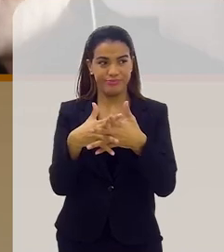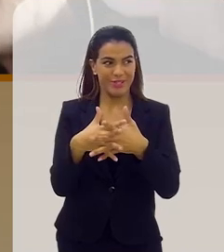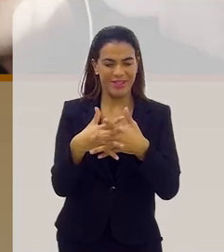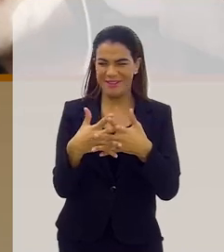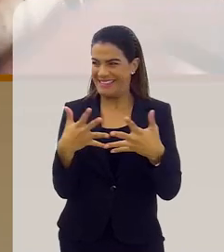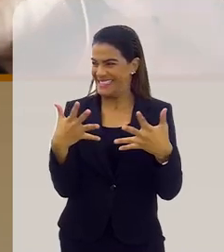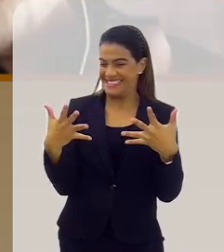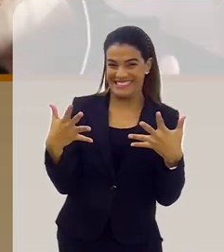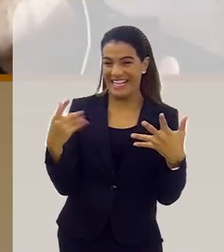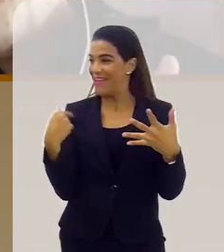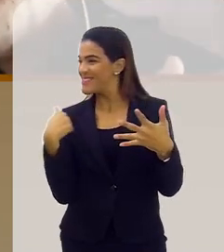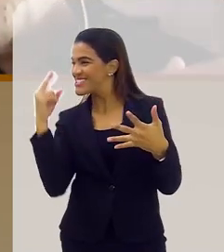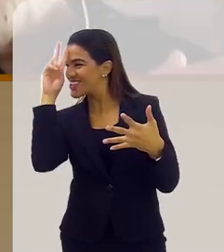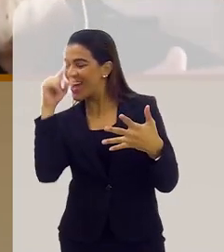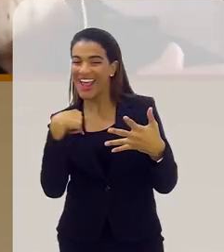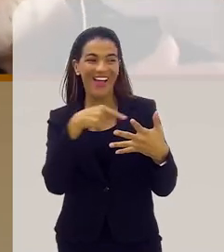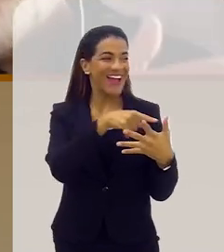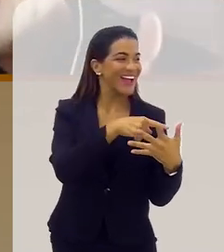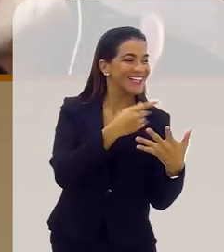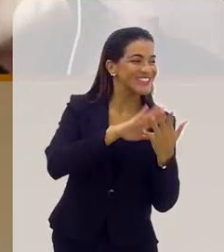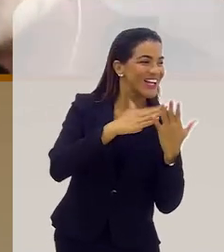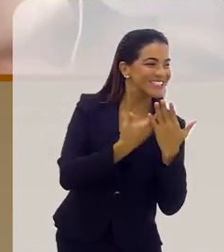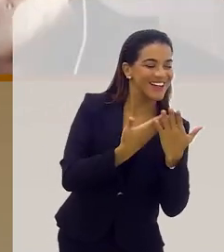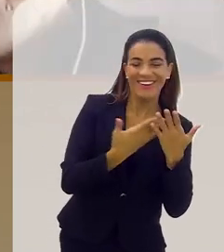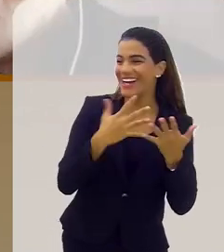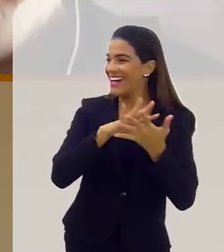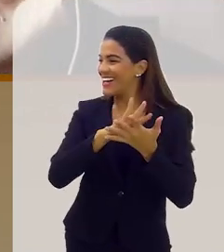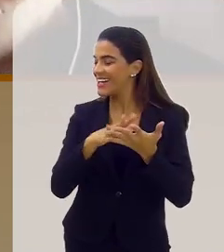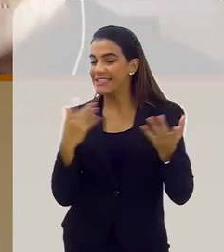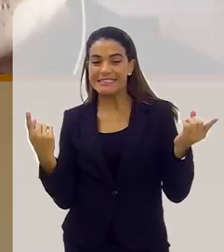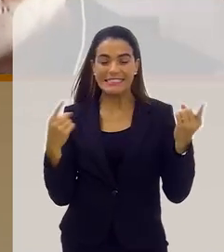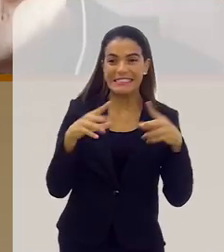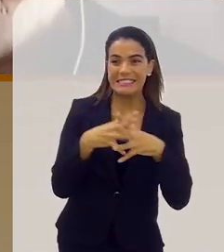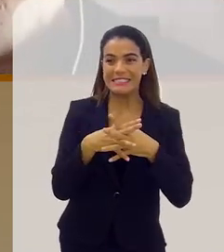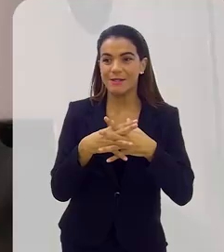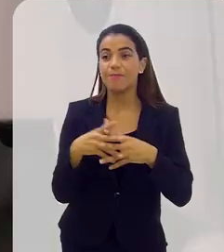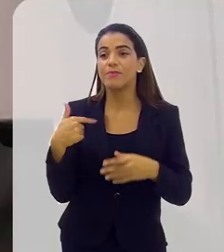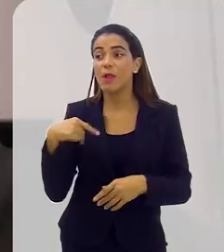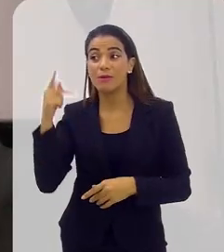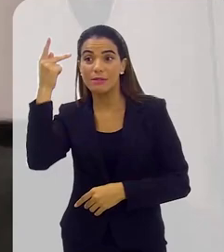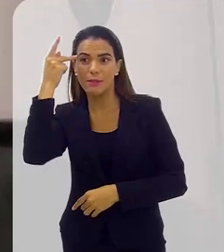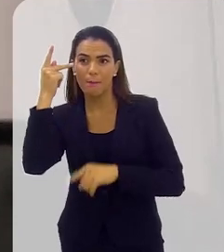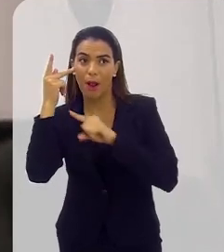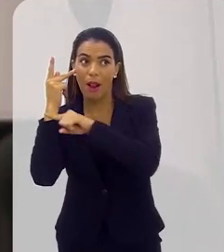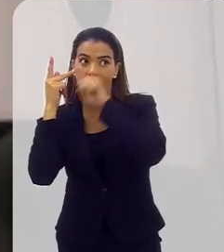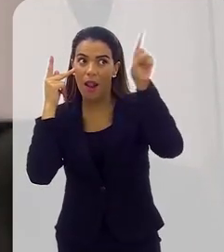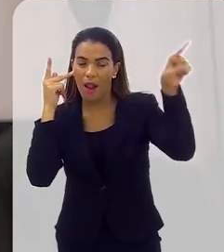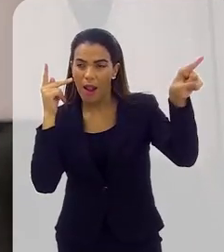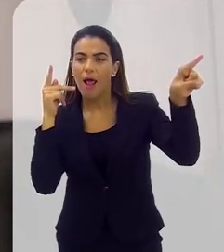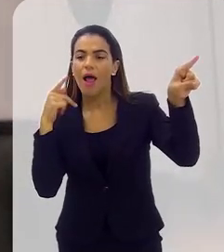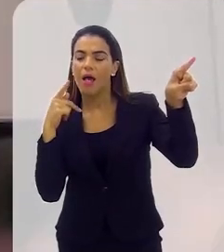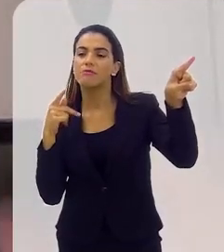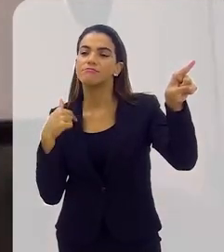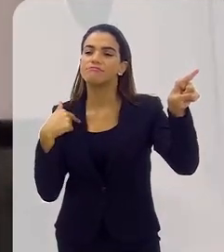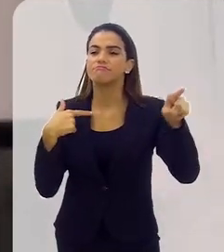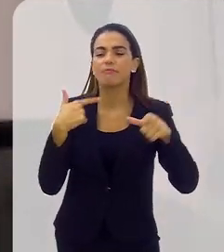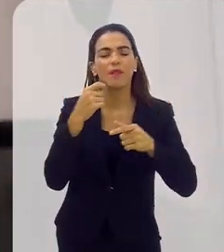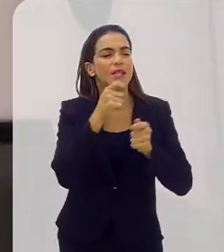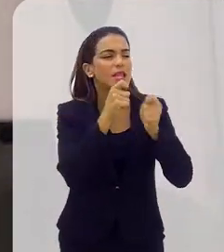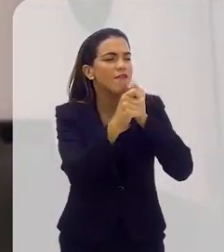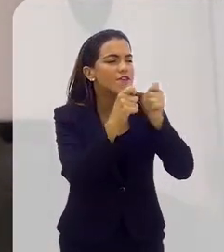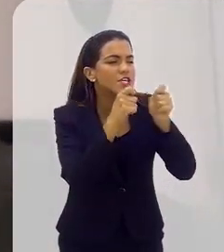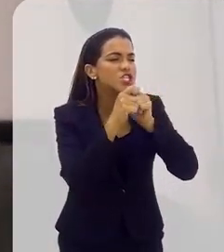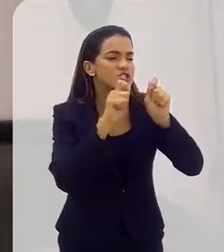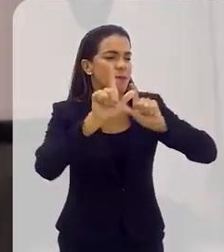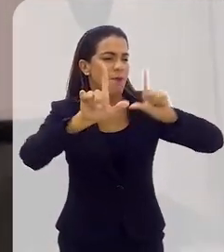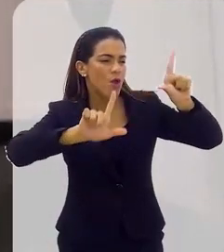E aí, depois que eu vou para São Paulo e resolvo me aposentar, no exato sentido da palavra, não fazer mais barracão, só trabalhar com o meu